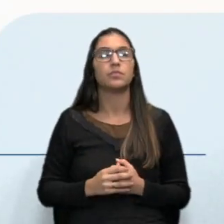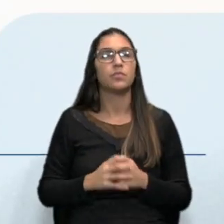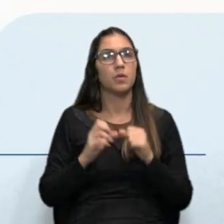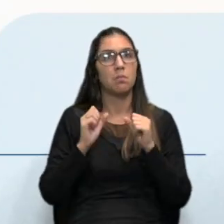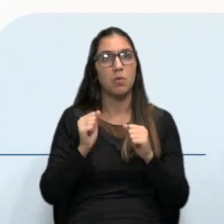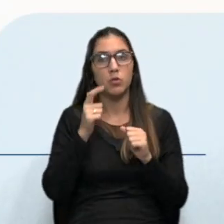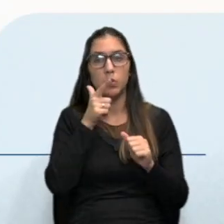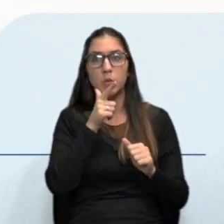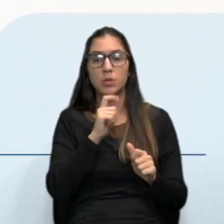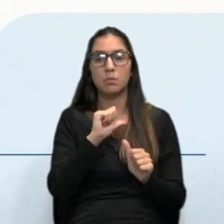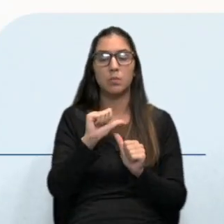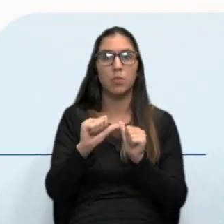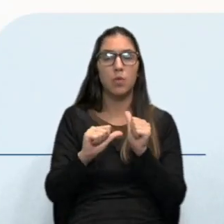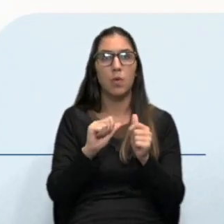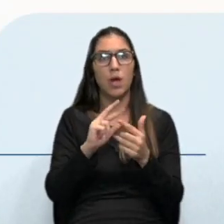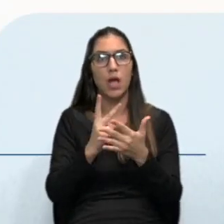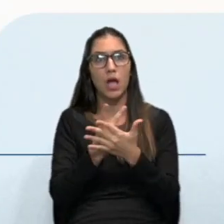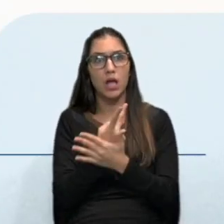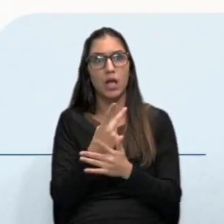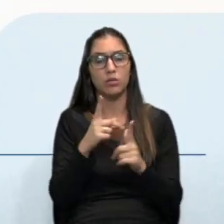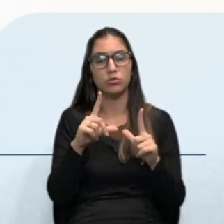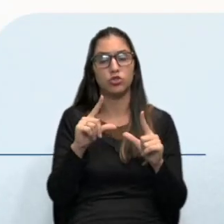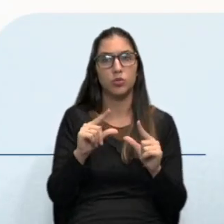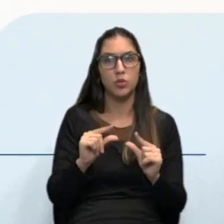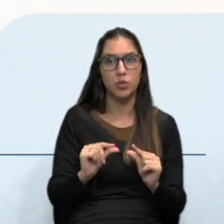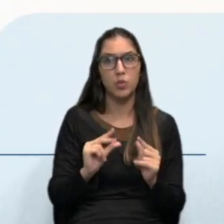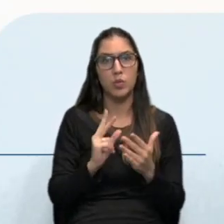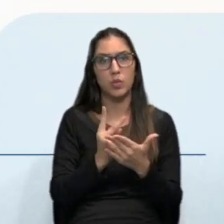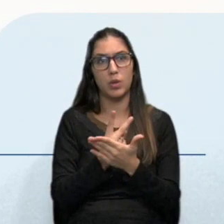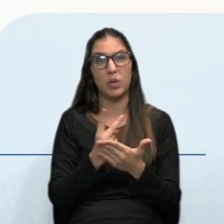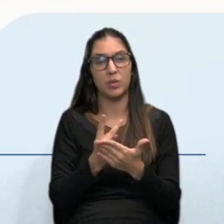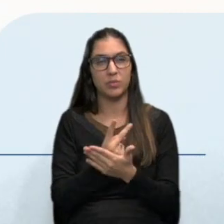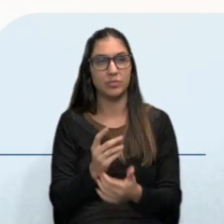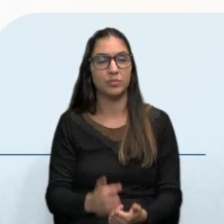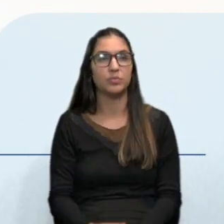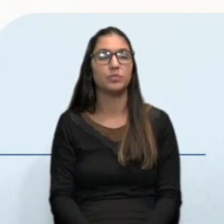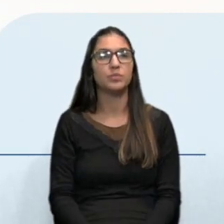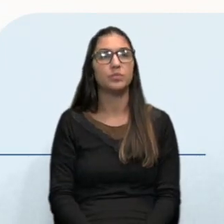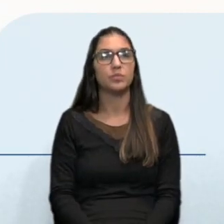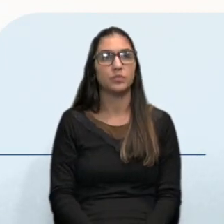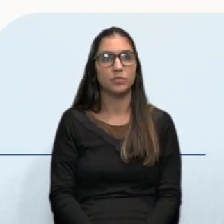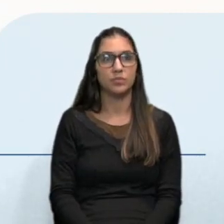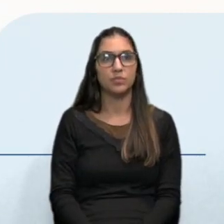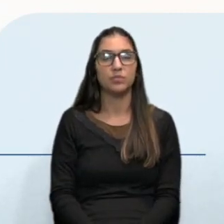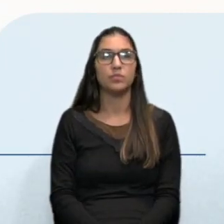para corrigir erro. Então, para diminuir erro.